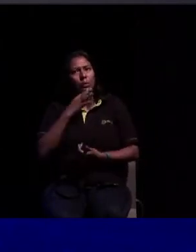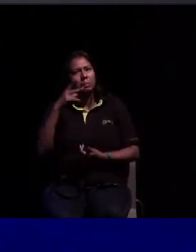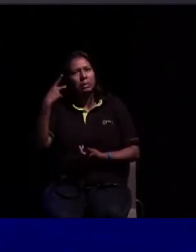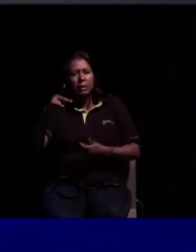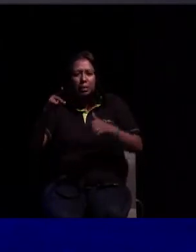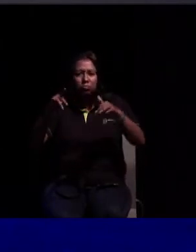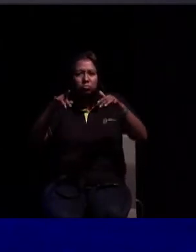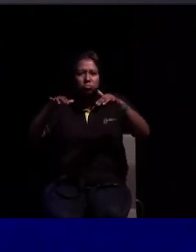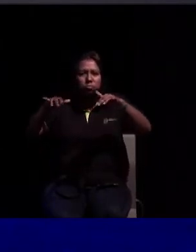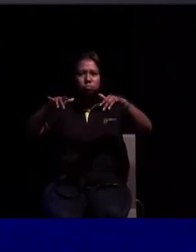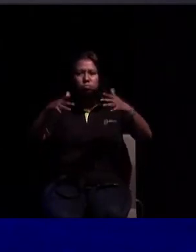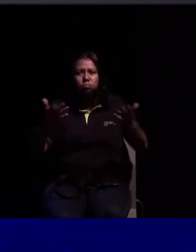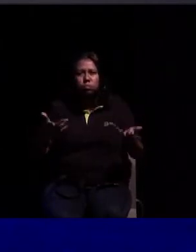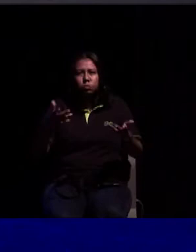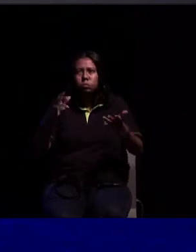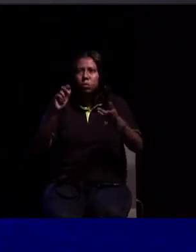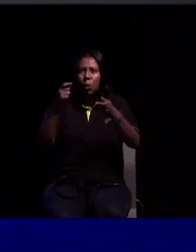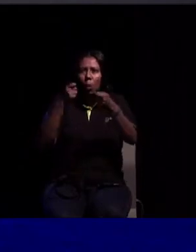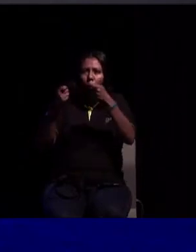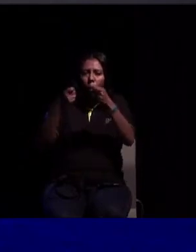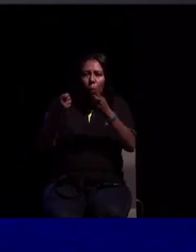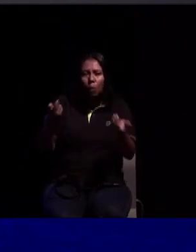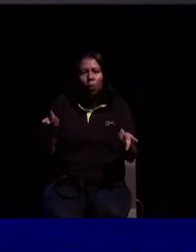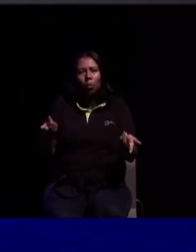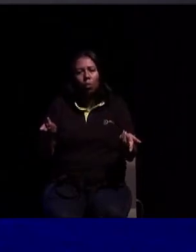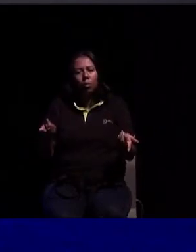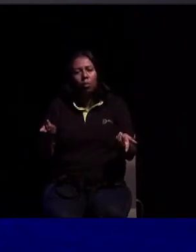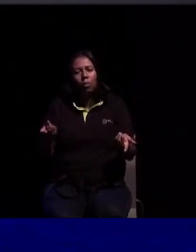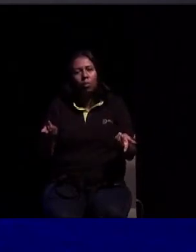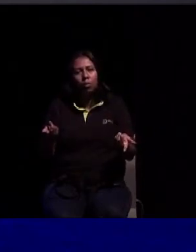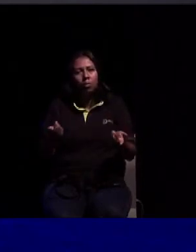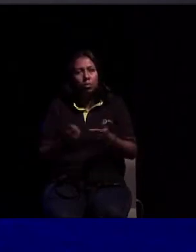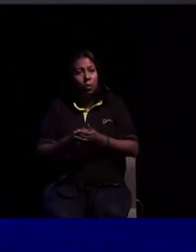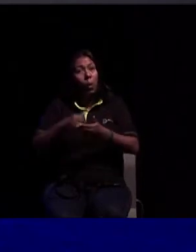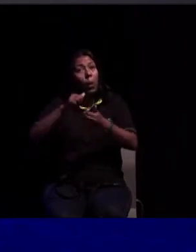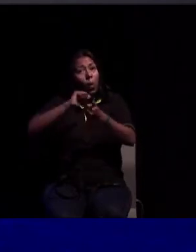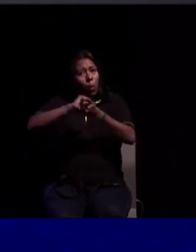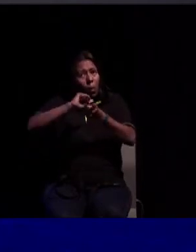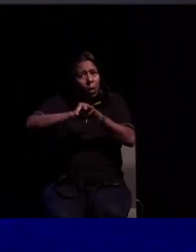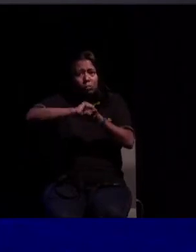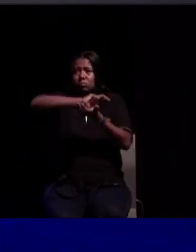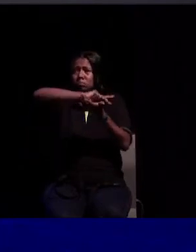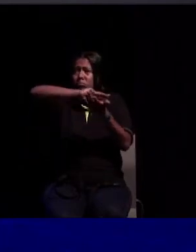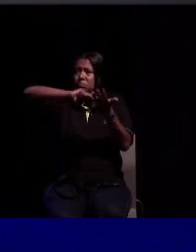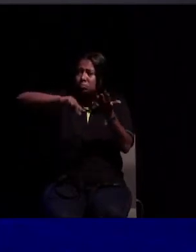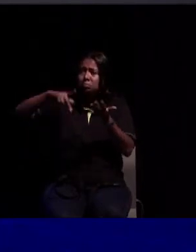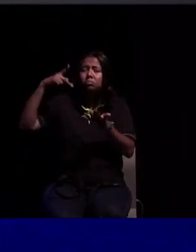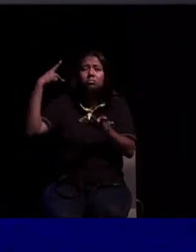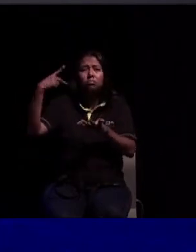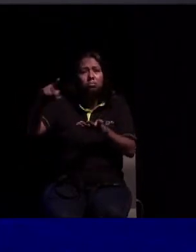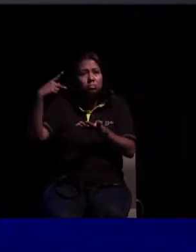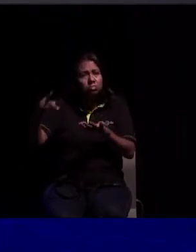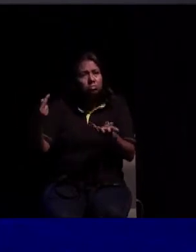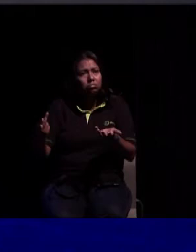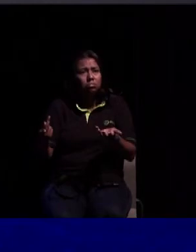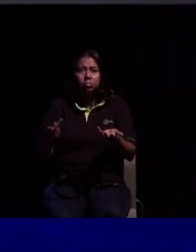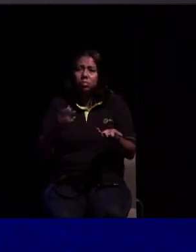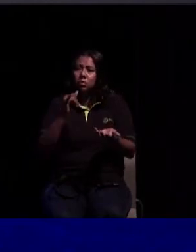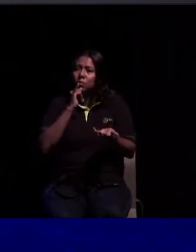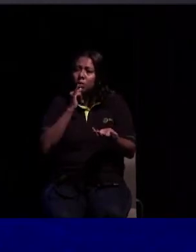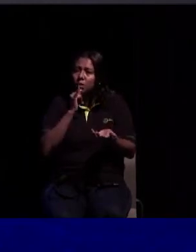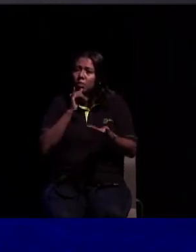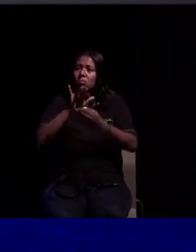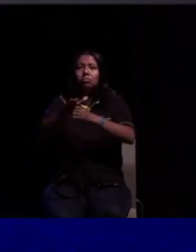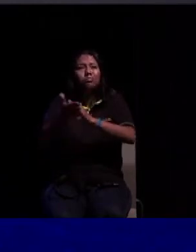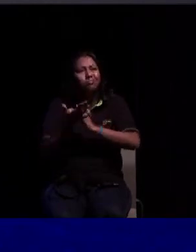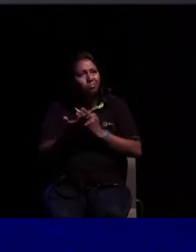até a sua, até as suas melhores qualidades, né? Quer dizer, até a solidariedade é